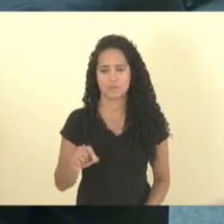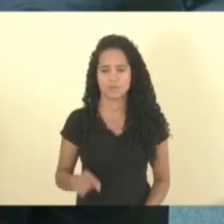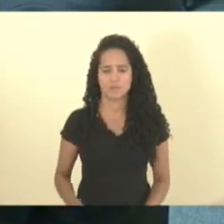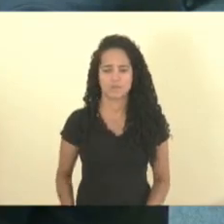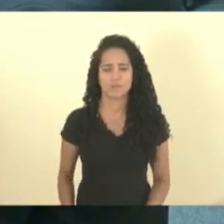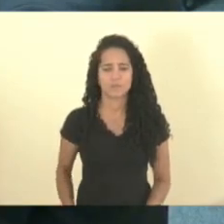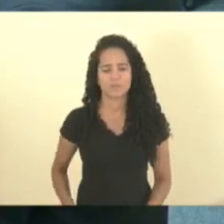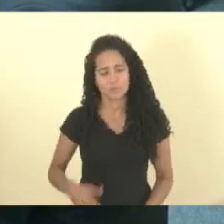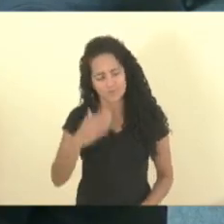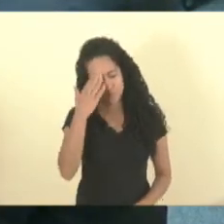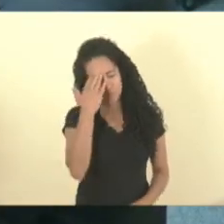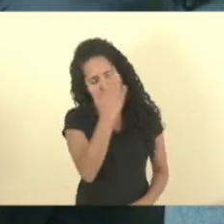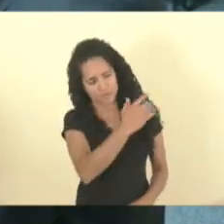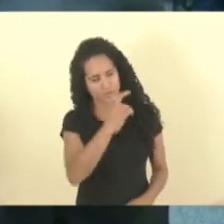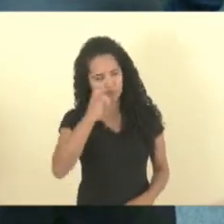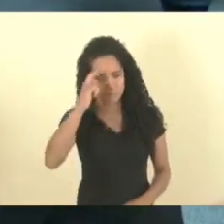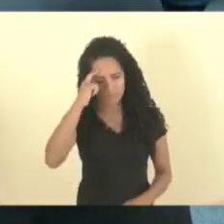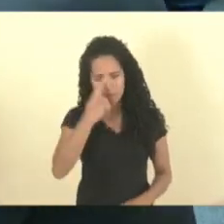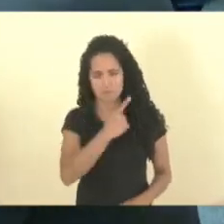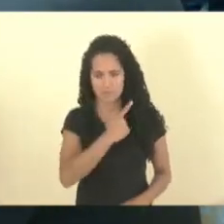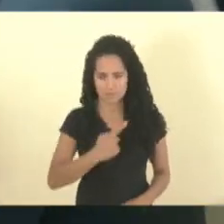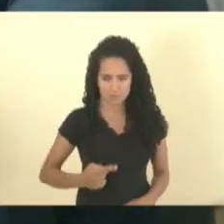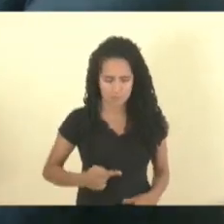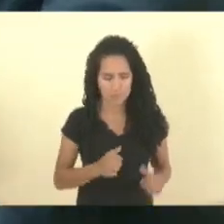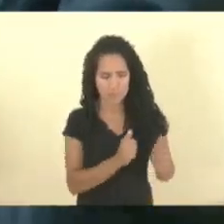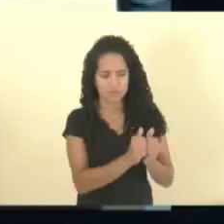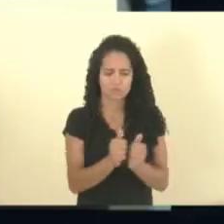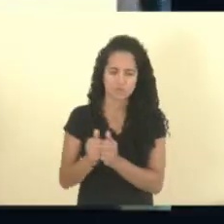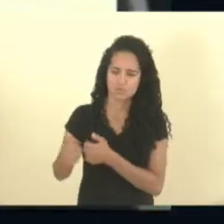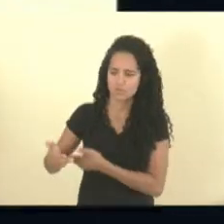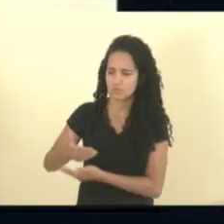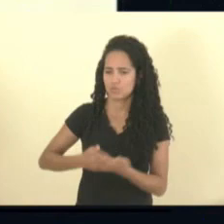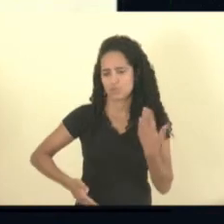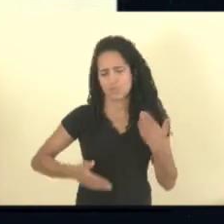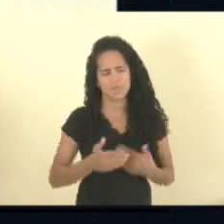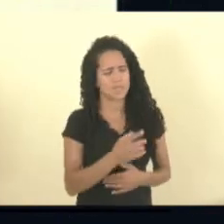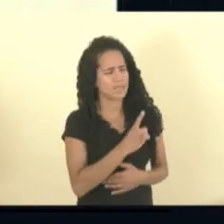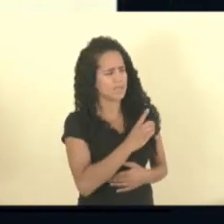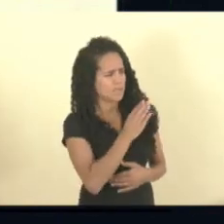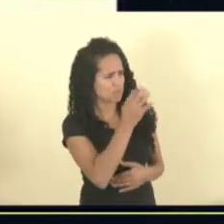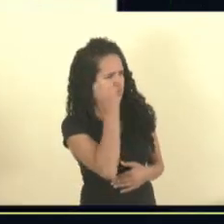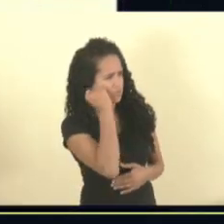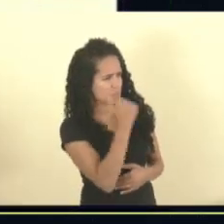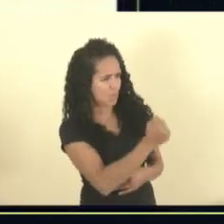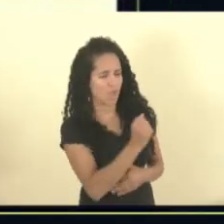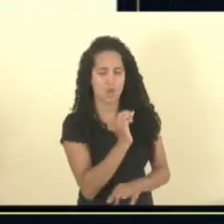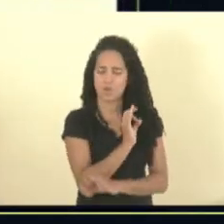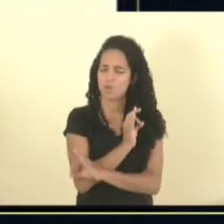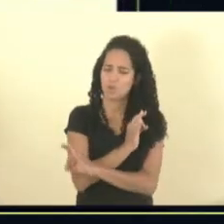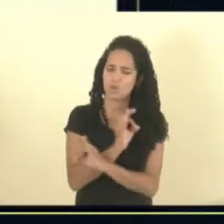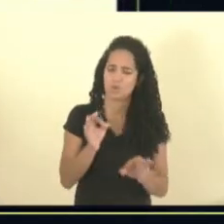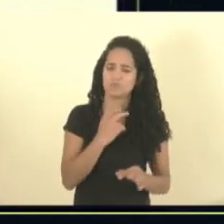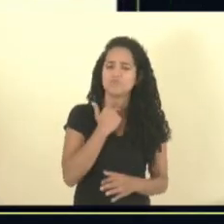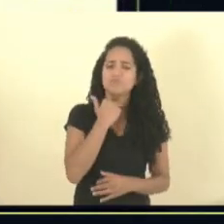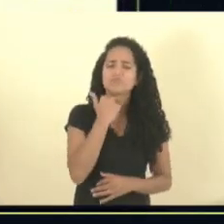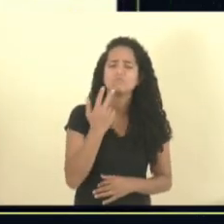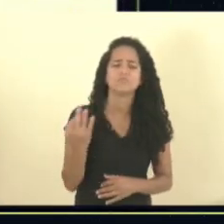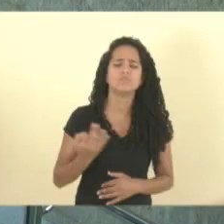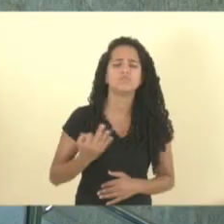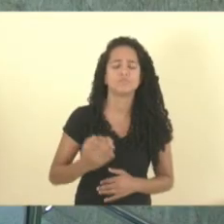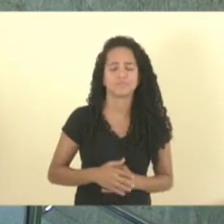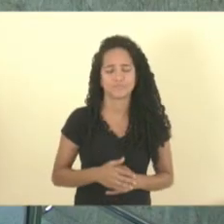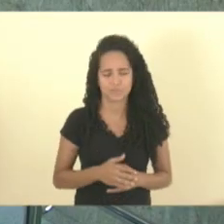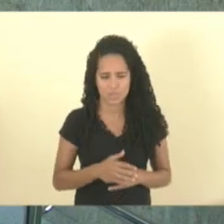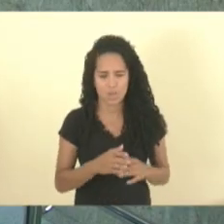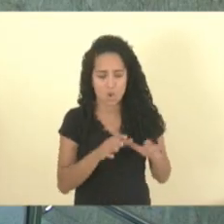Ah, deputado Mazinho, presidente das comissões reunidas. Me escuta bem, deputado Danilo? Muito bem, presidente. Muito bem. Ok,